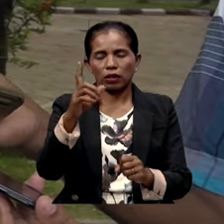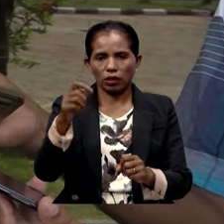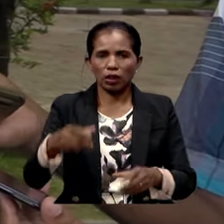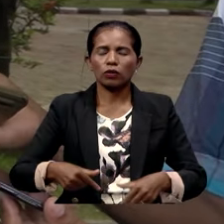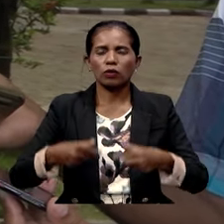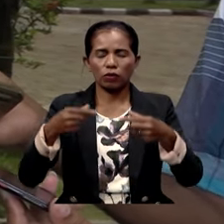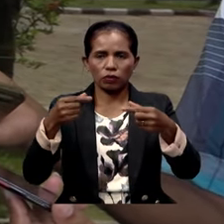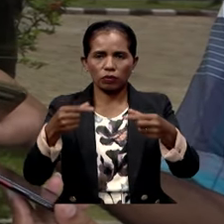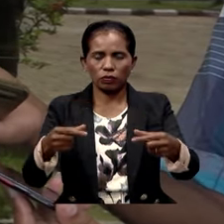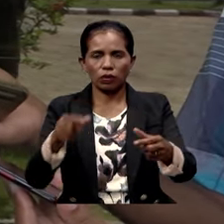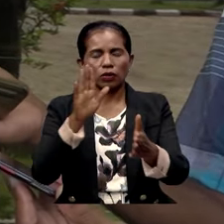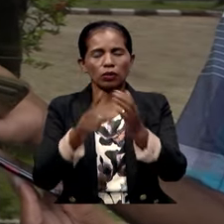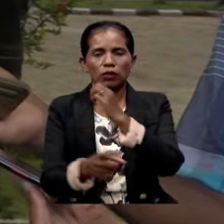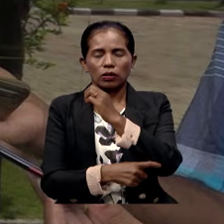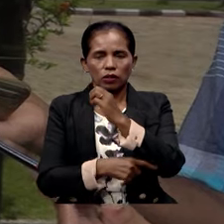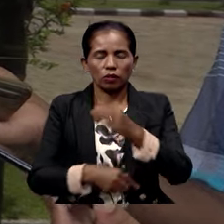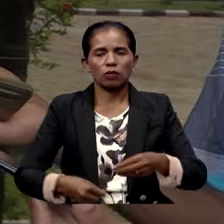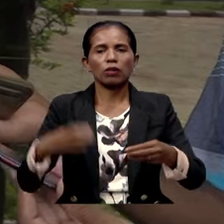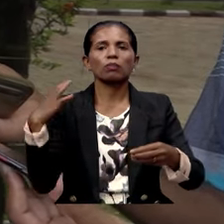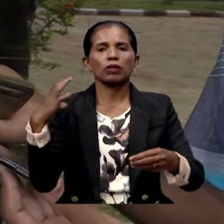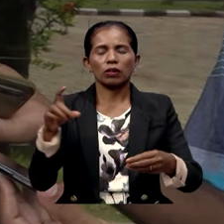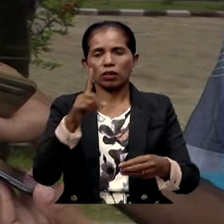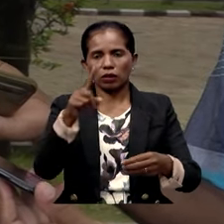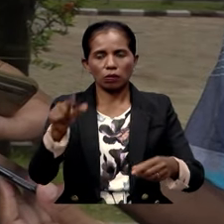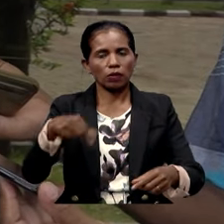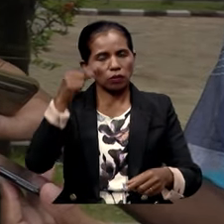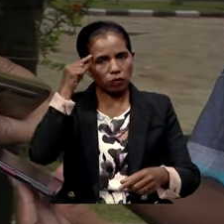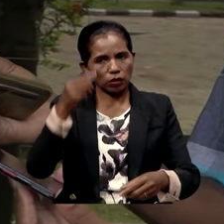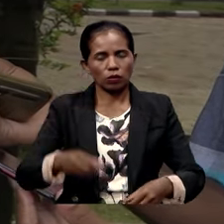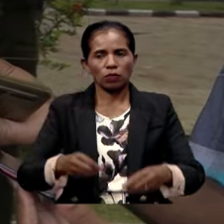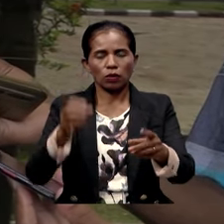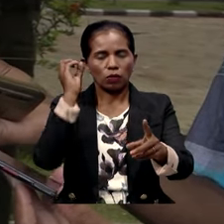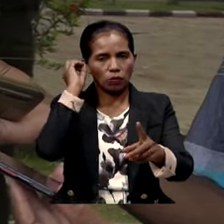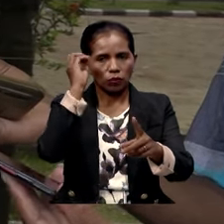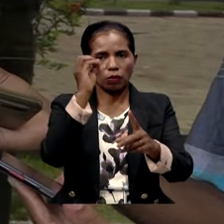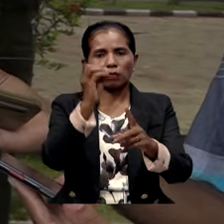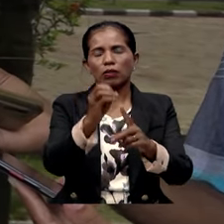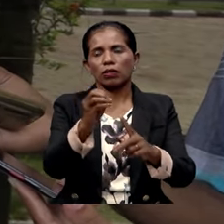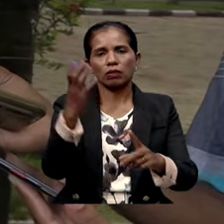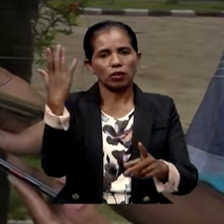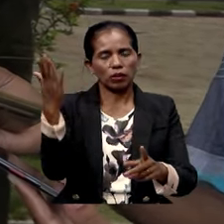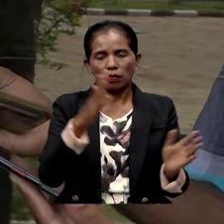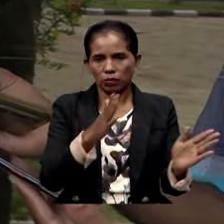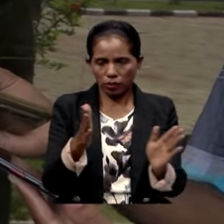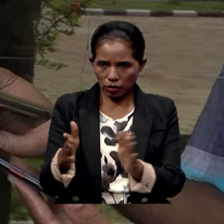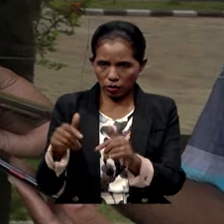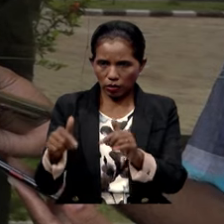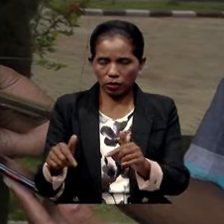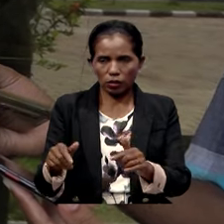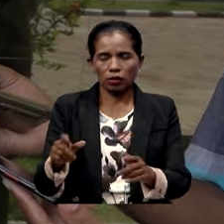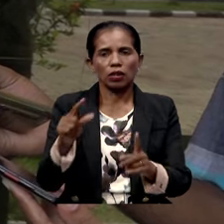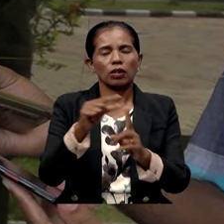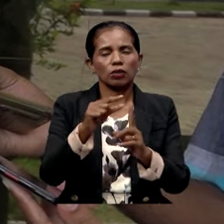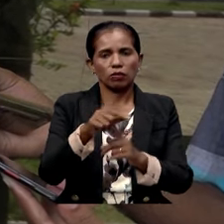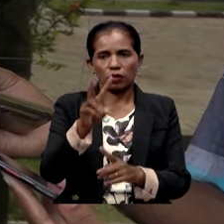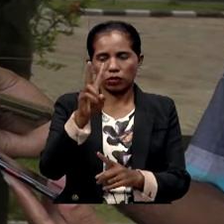foi competência do governo para tu foi opinião e o processo nela. Também a Constituição né diz ali foi rua né e